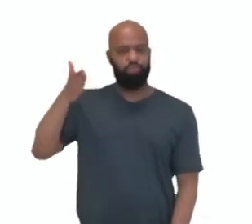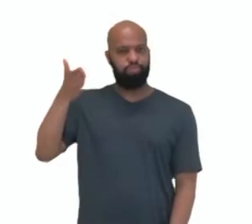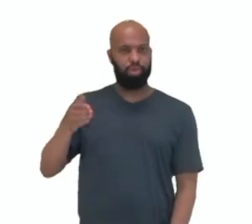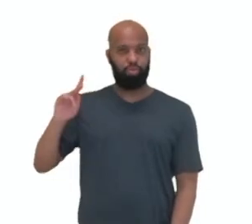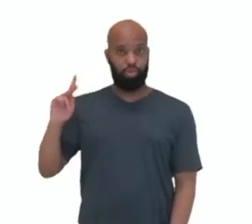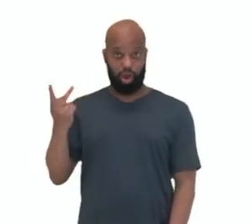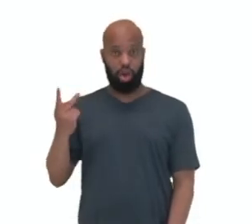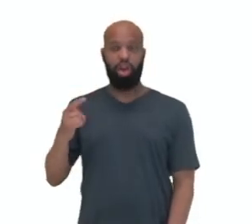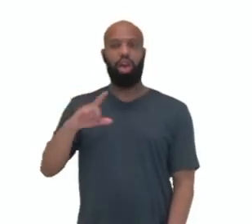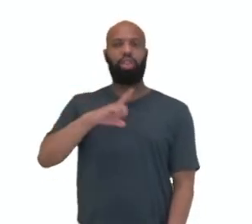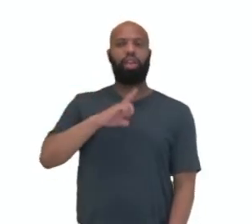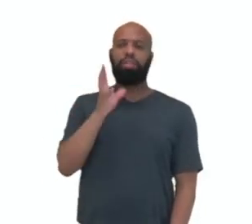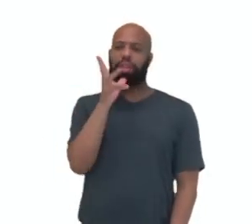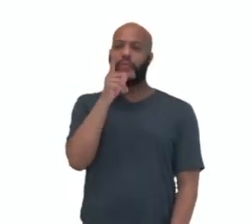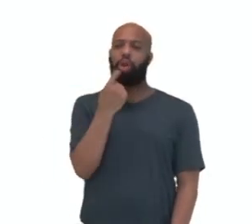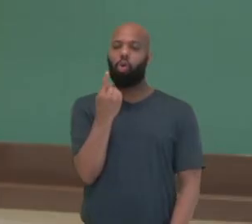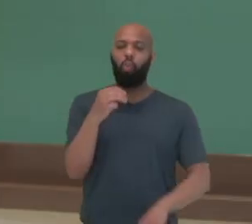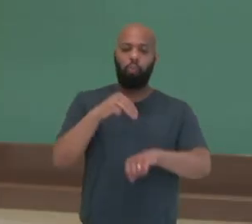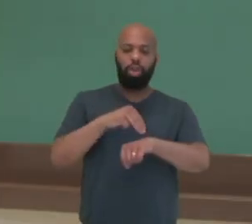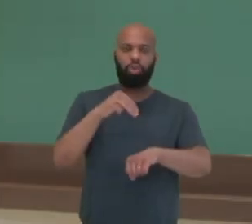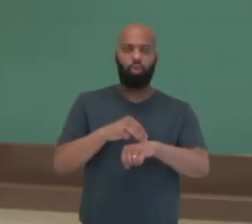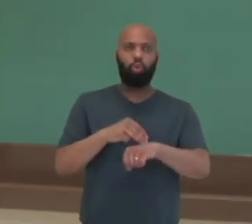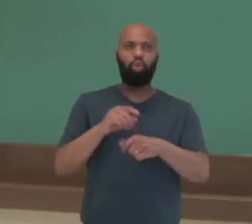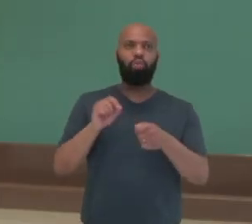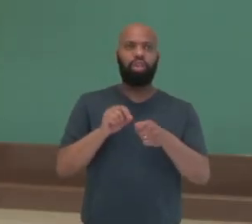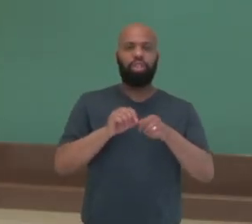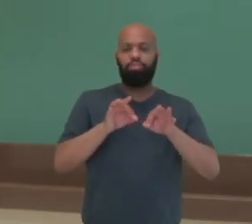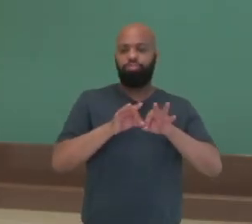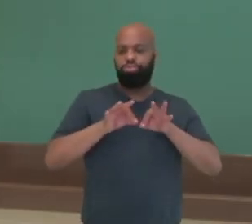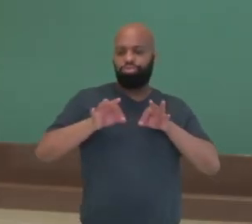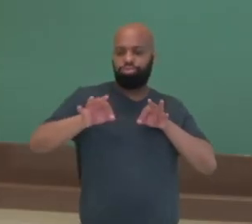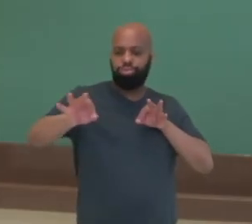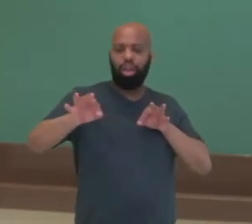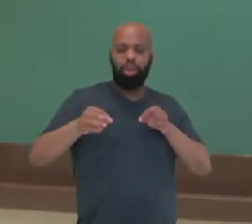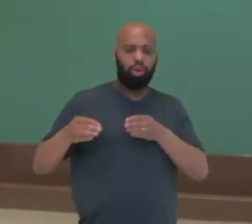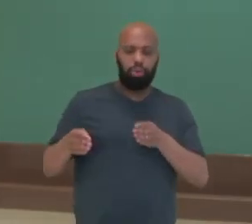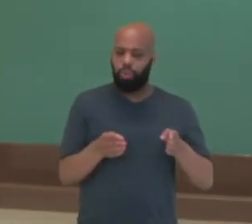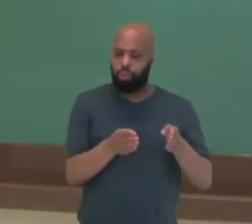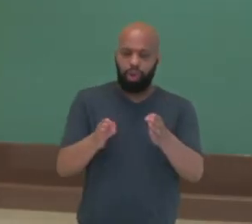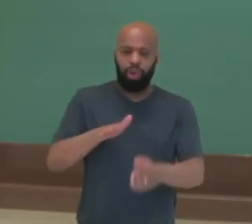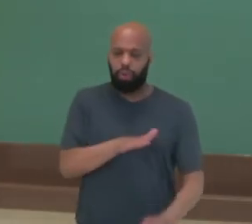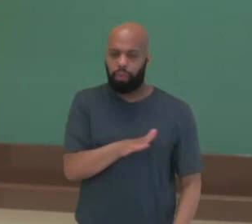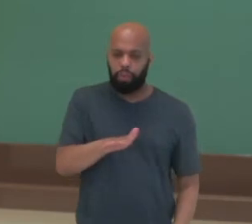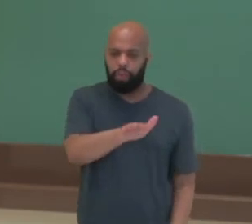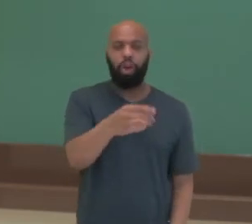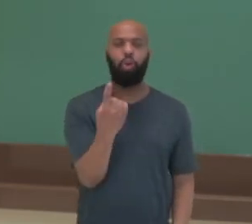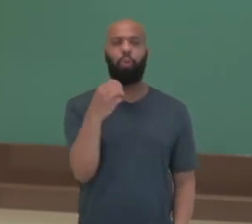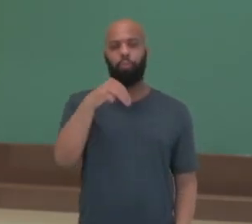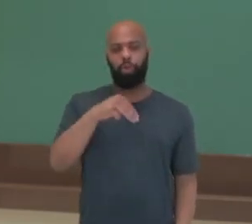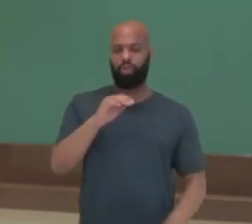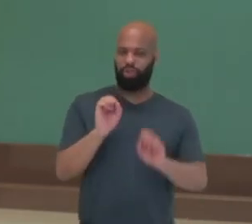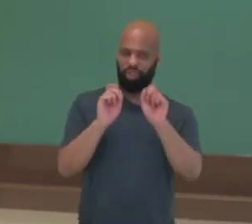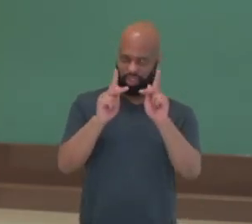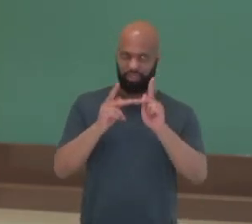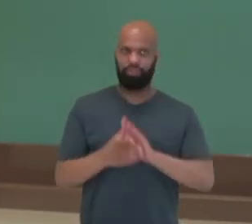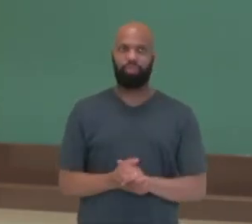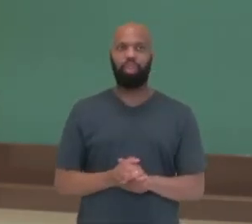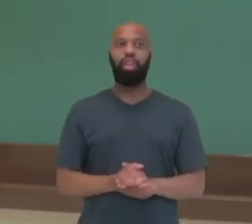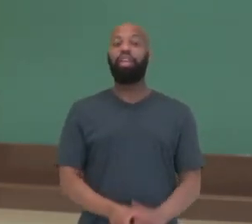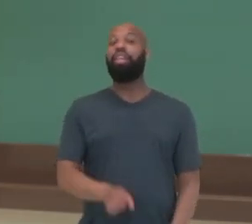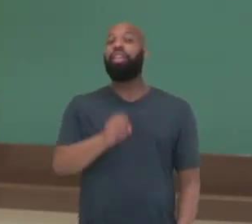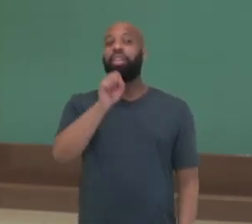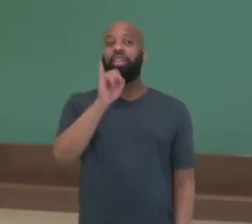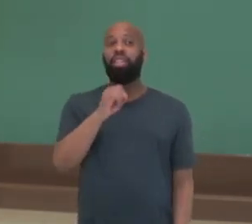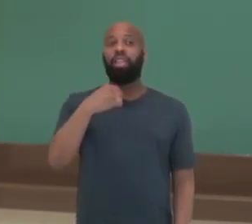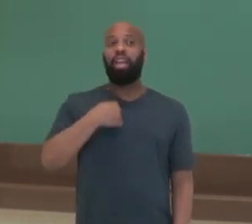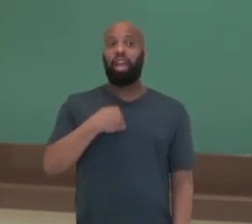demoro um minuto para percorrer um determinado espaço, um determinado trajeto, ok? Se